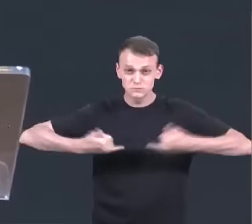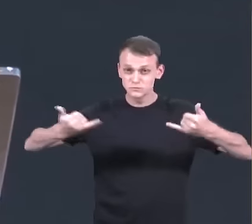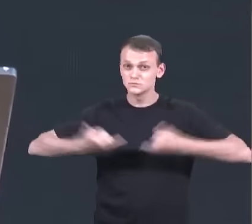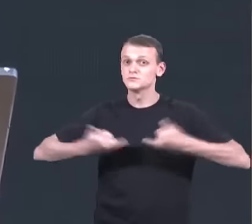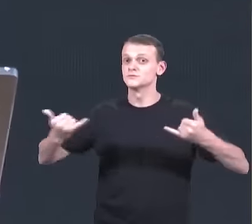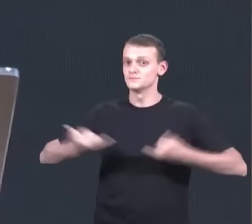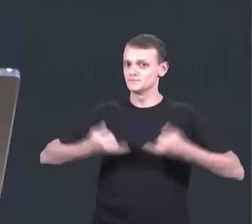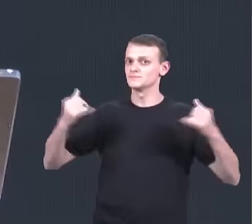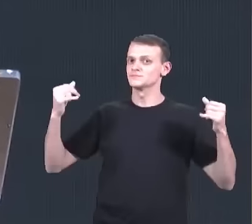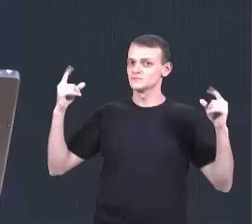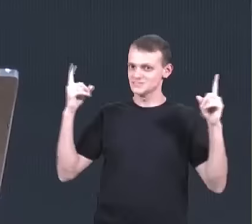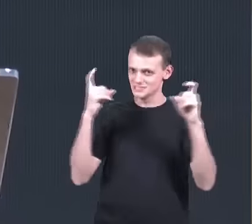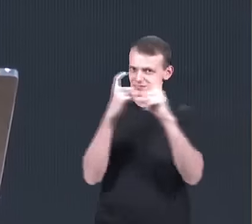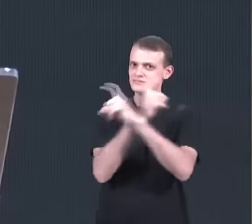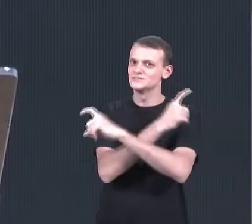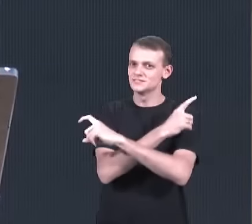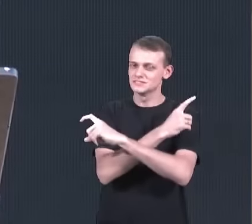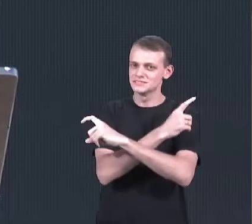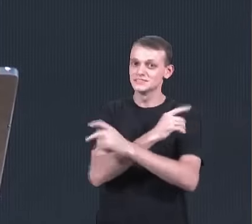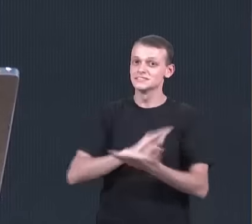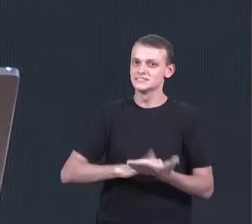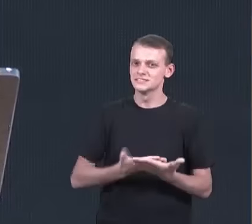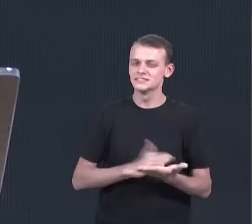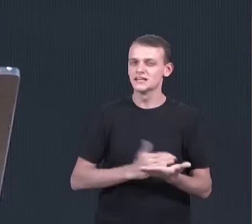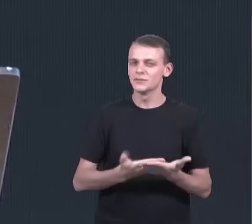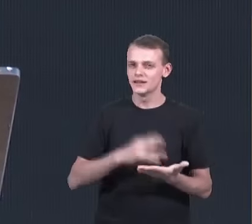Nabucodonosor. Interpretar sonhos do líder